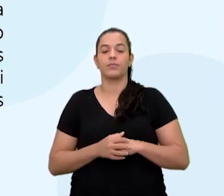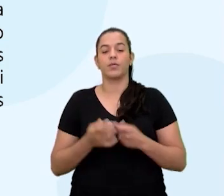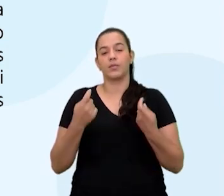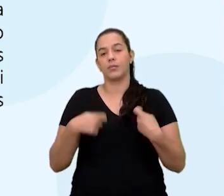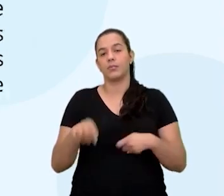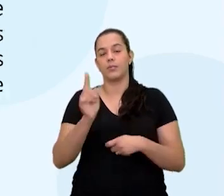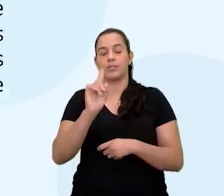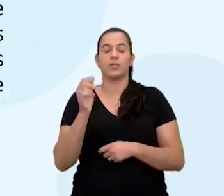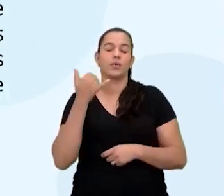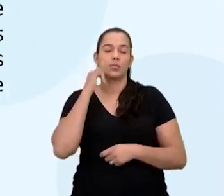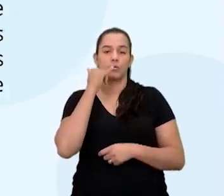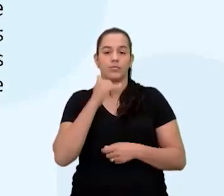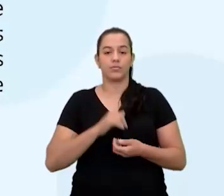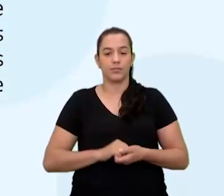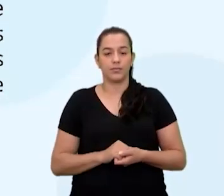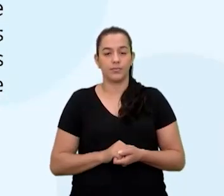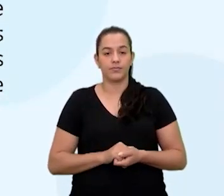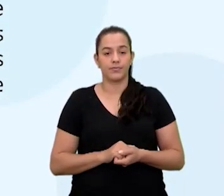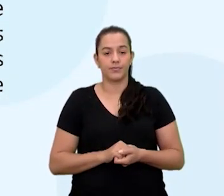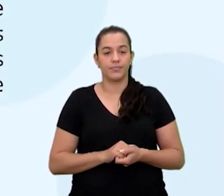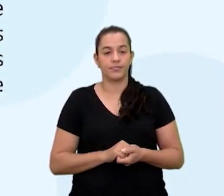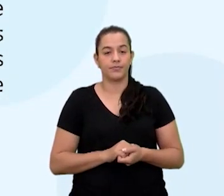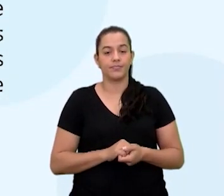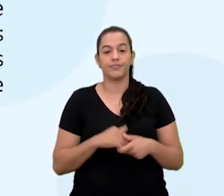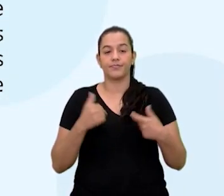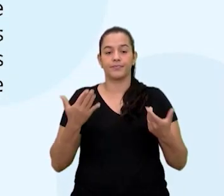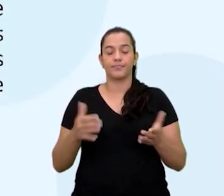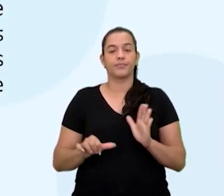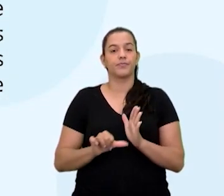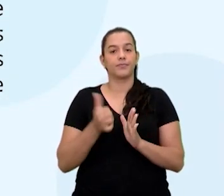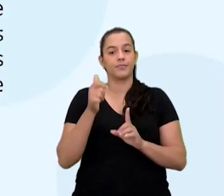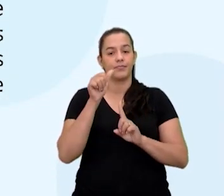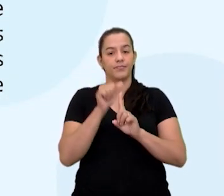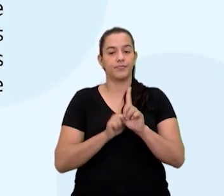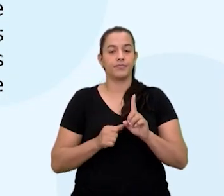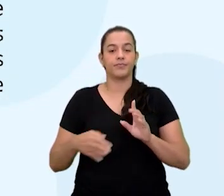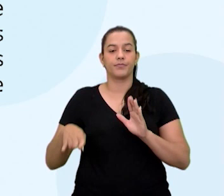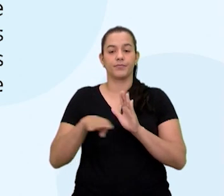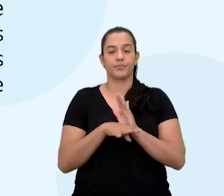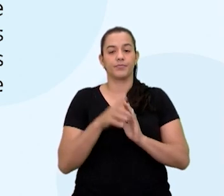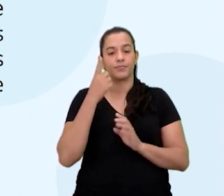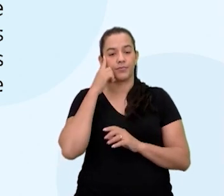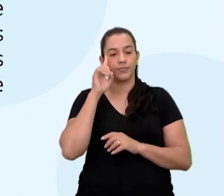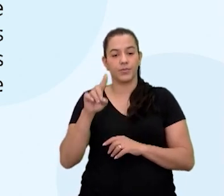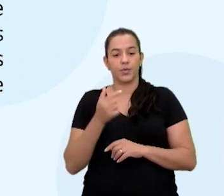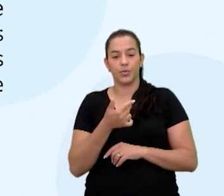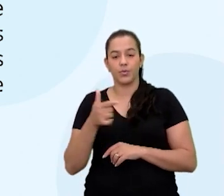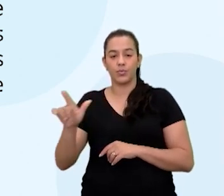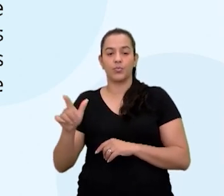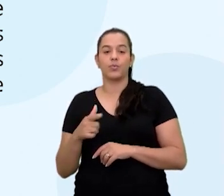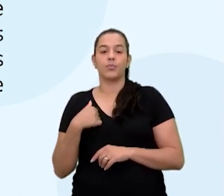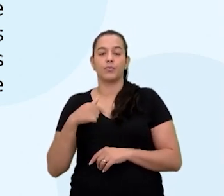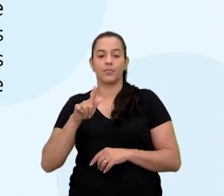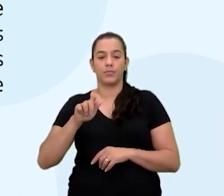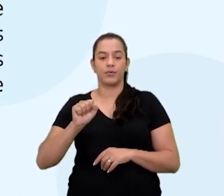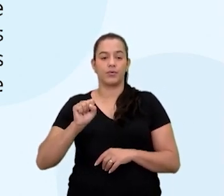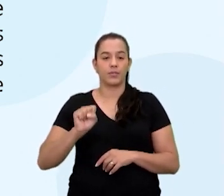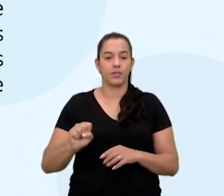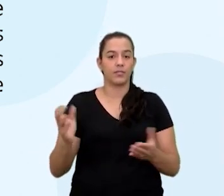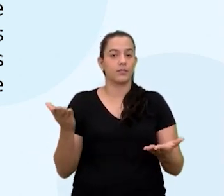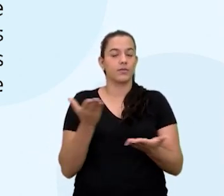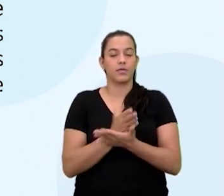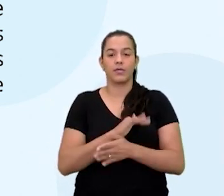do uso do celular. No primeiro mês, a moeda social chegou num dia e no outro, o meu gás acabou. Foi